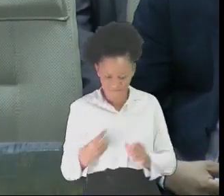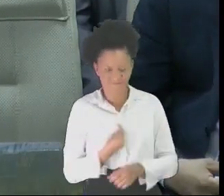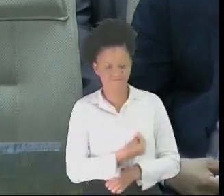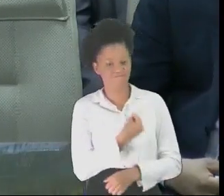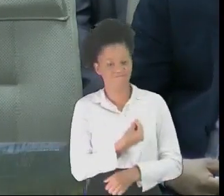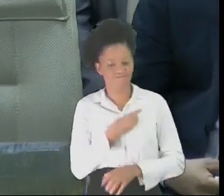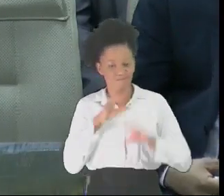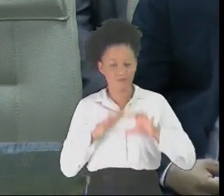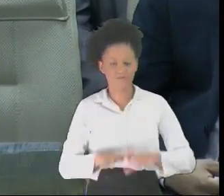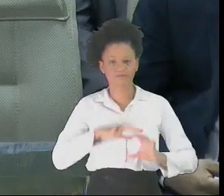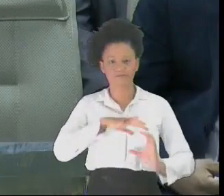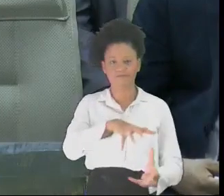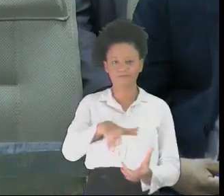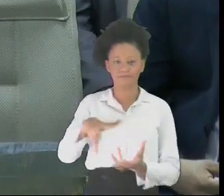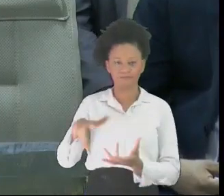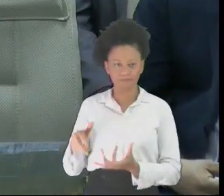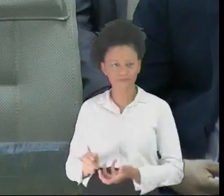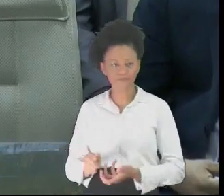terra.